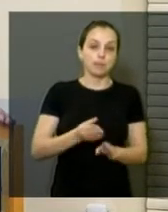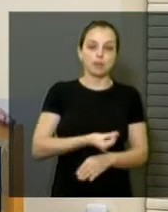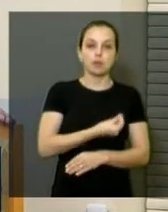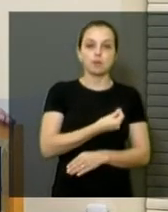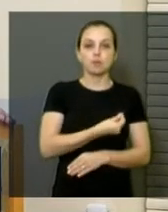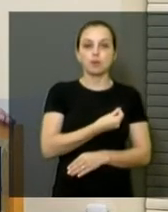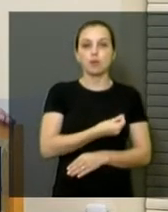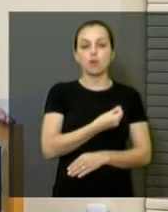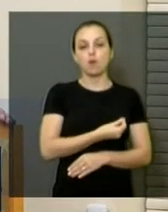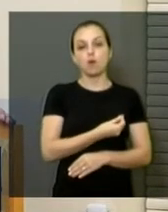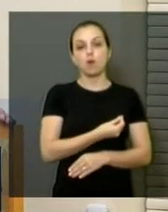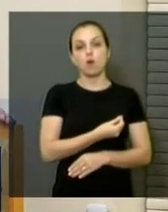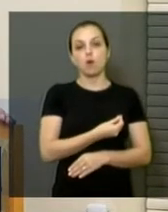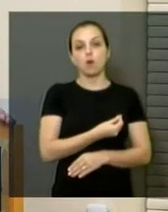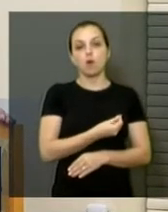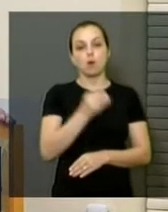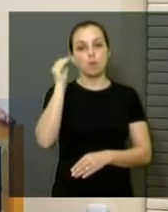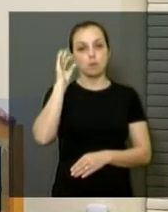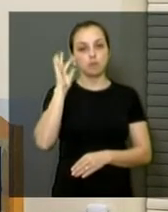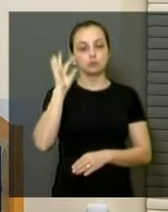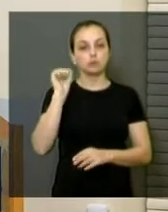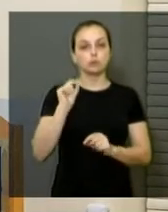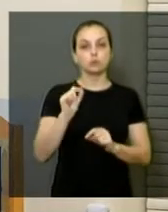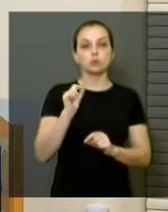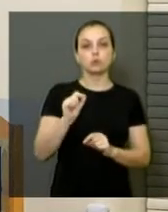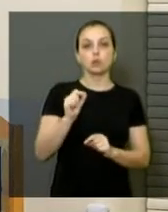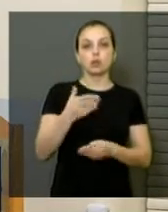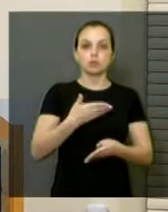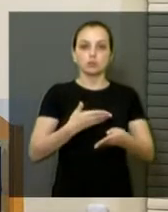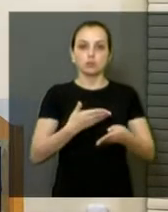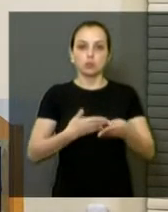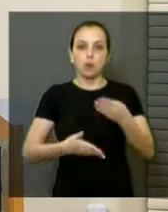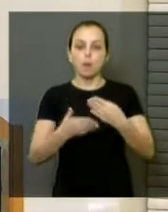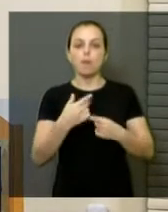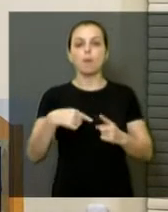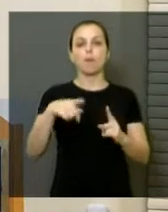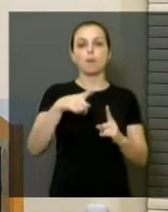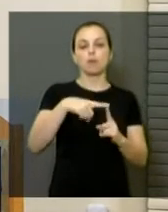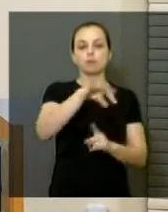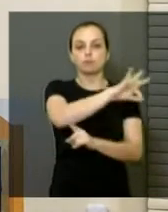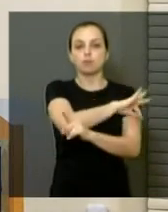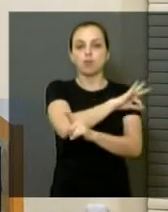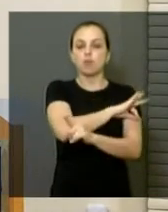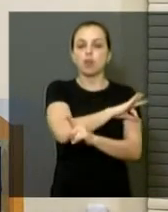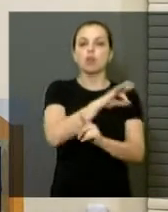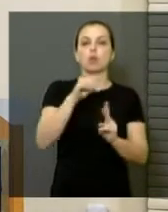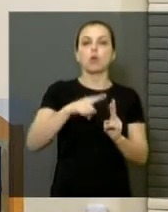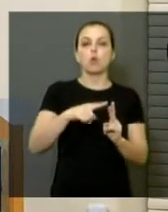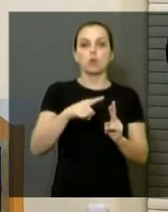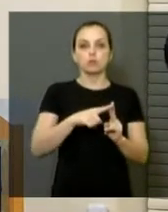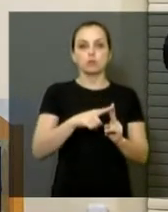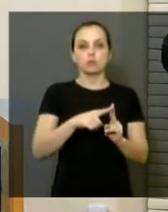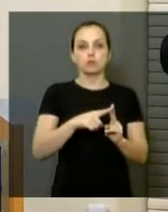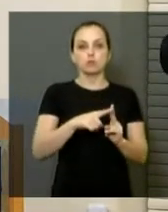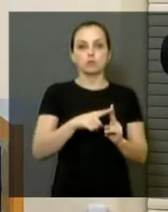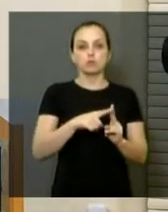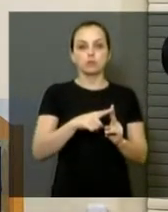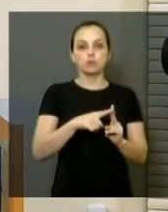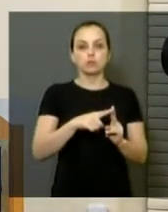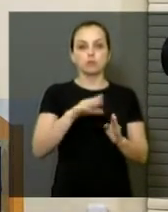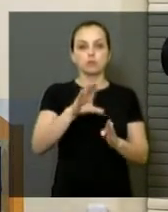um fato lamentável na última semana envolvendo a Prefeitura e a Câmara Municipal e o PRB, o partido PRB, o